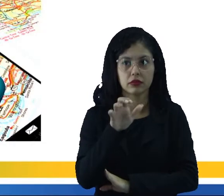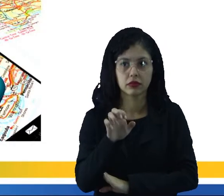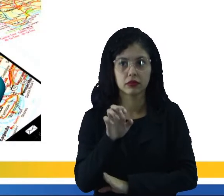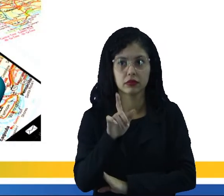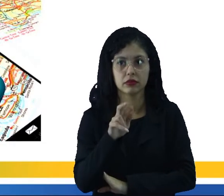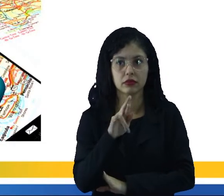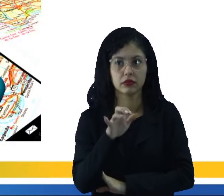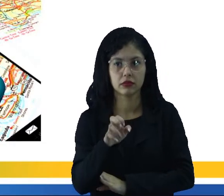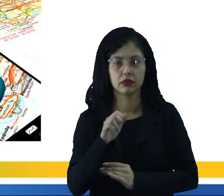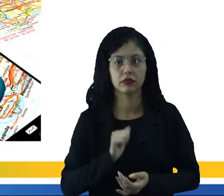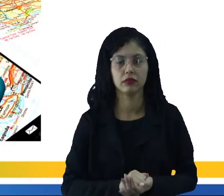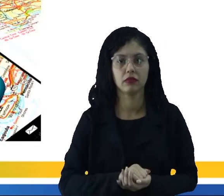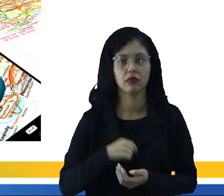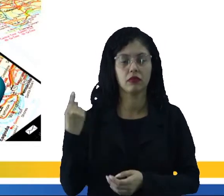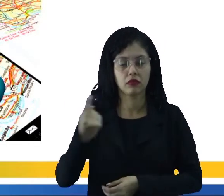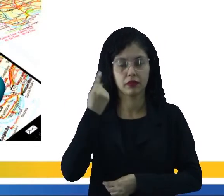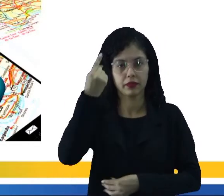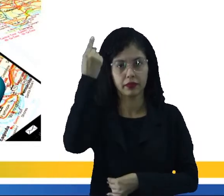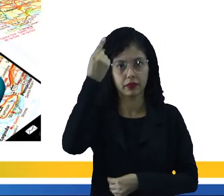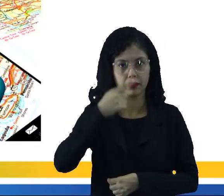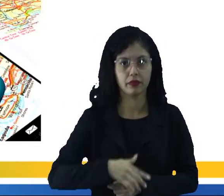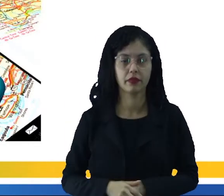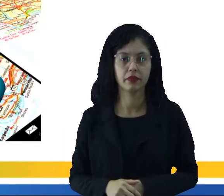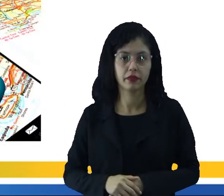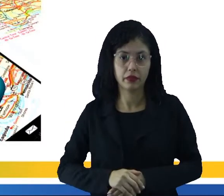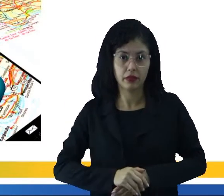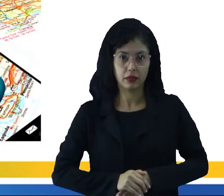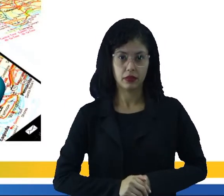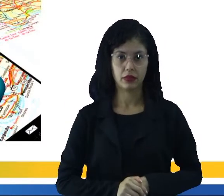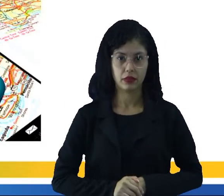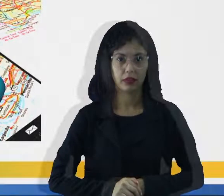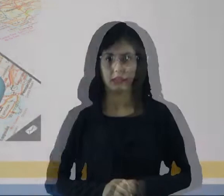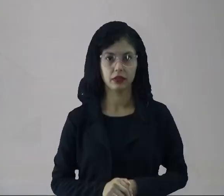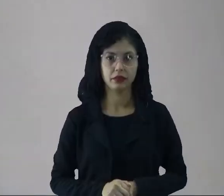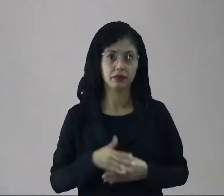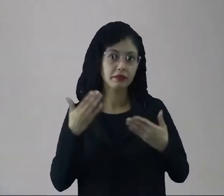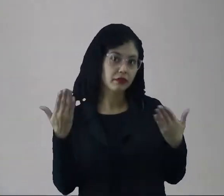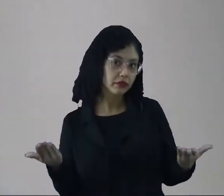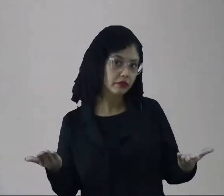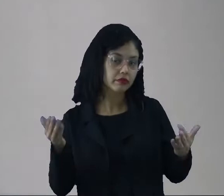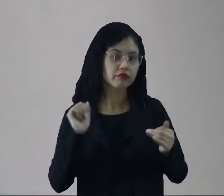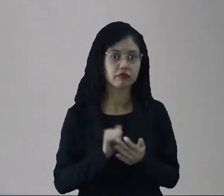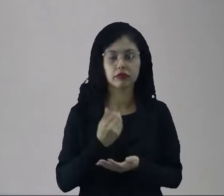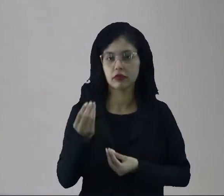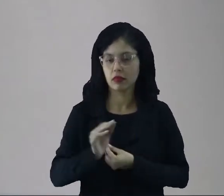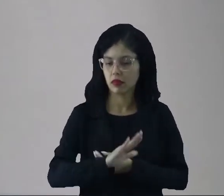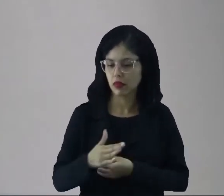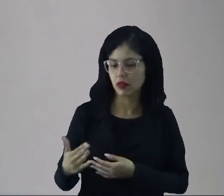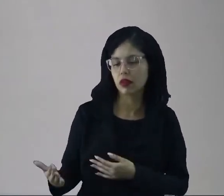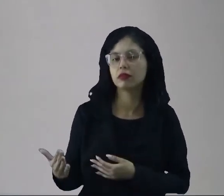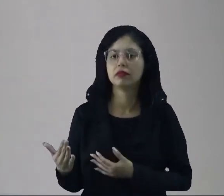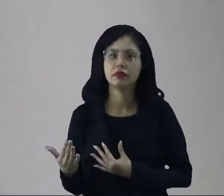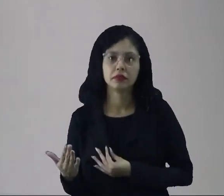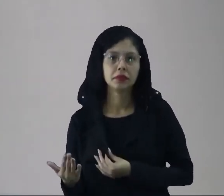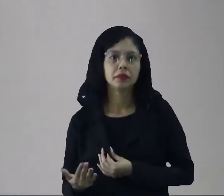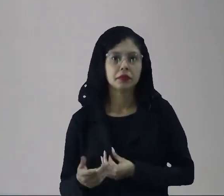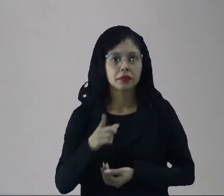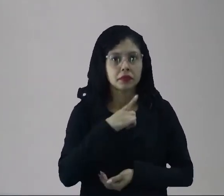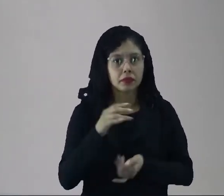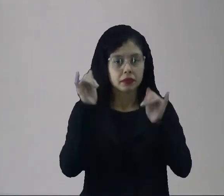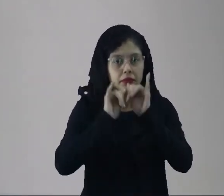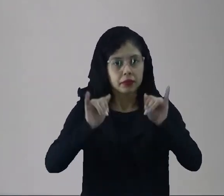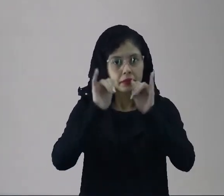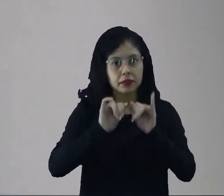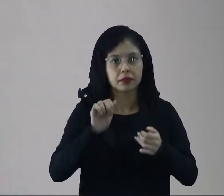latitude, longitude e altitude. E aí, dependendo de quando foi obtido